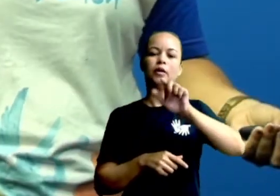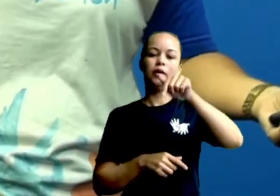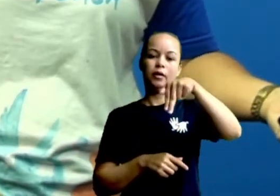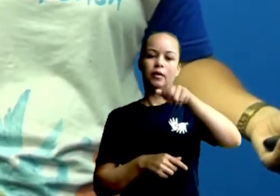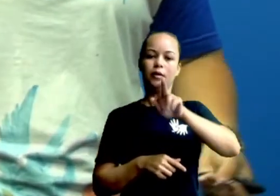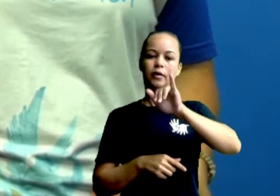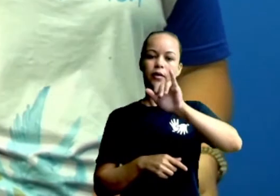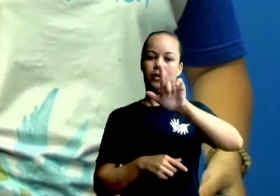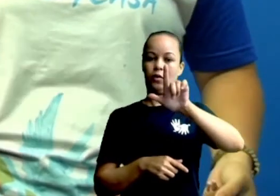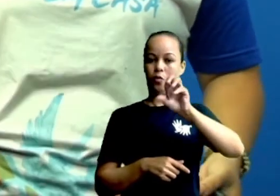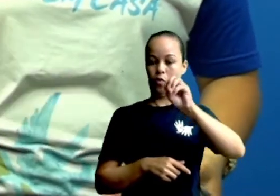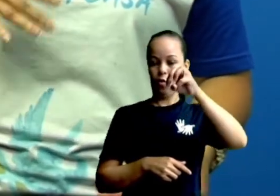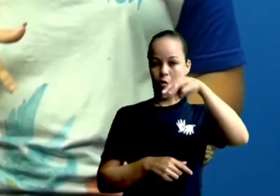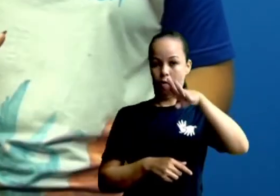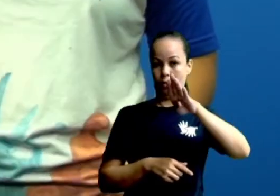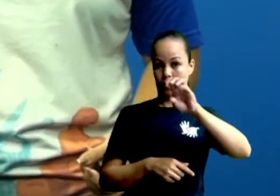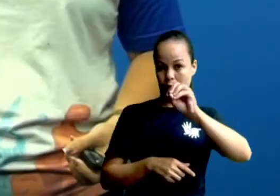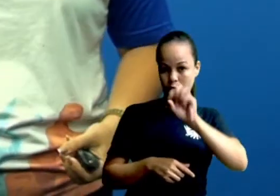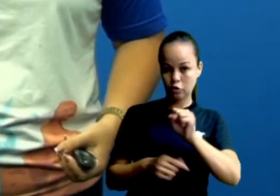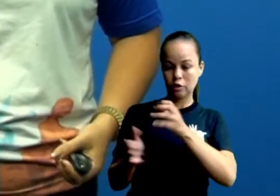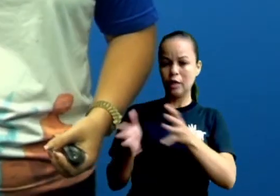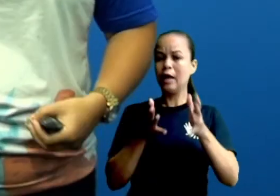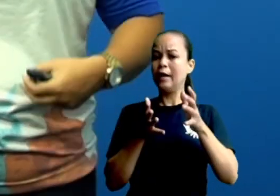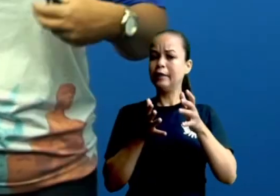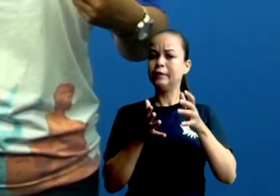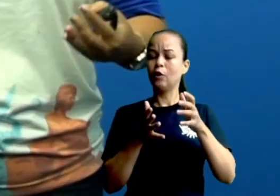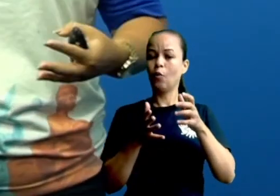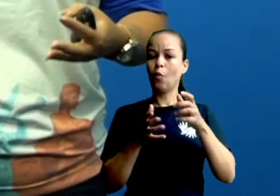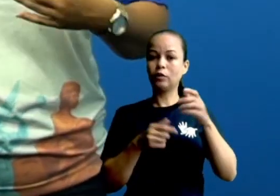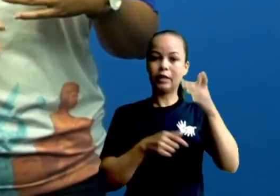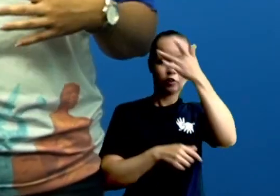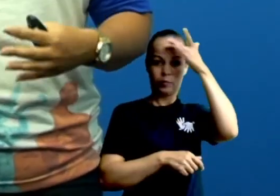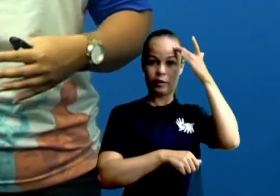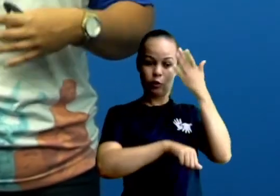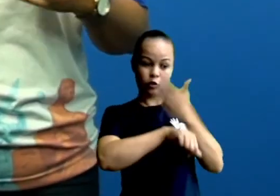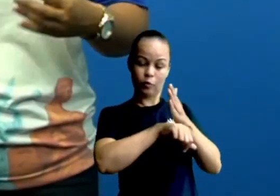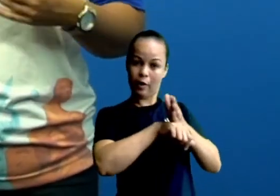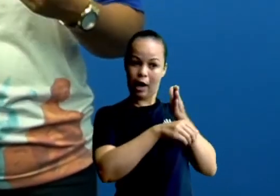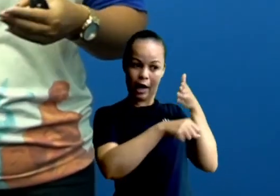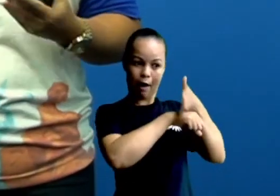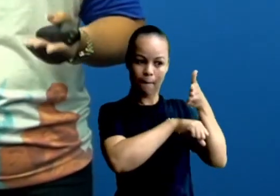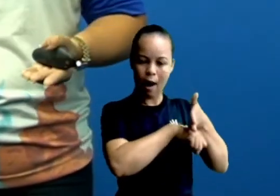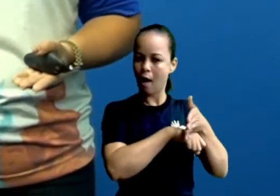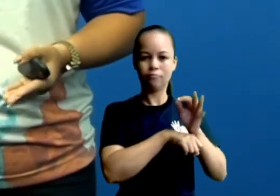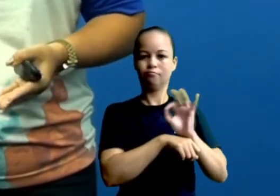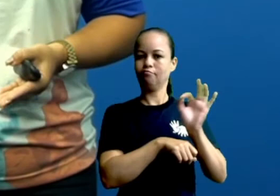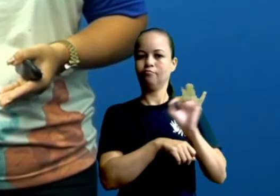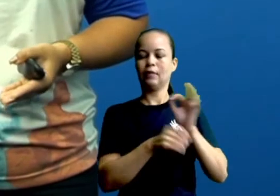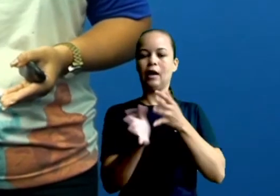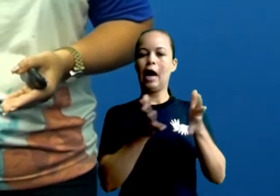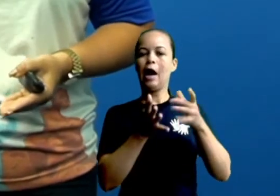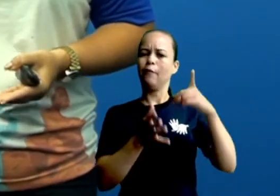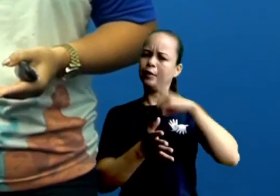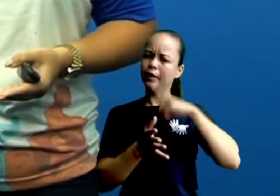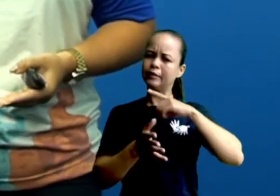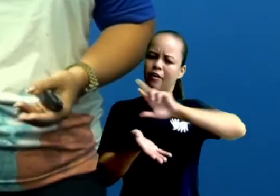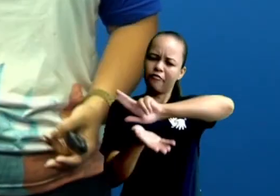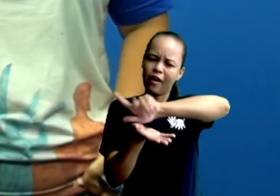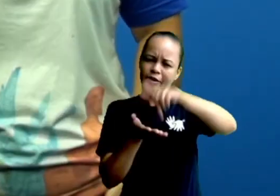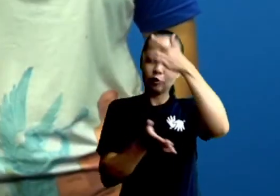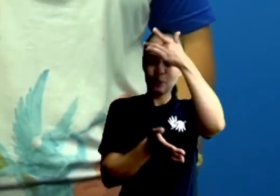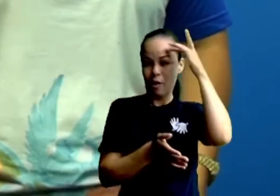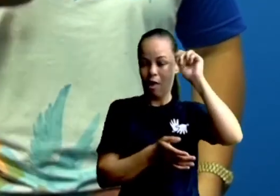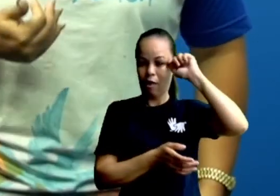verdadeiras fortalezas, onde os brancos não conseguiam entrar e eles abrigavam ali a maior quantidade de negros que eles podiam,